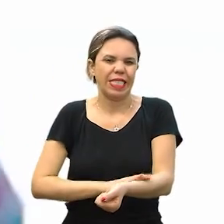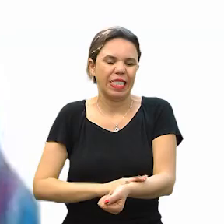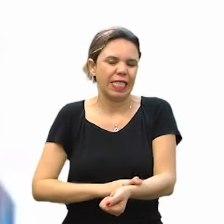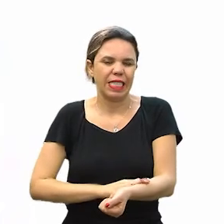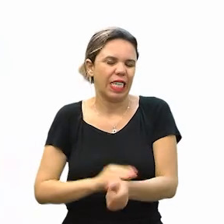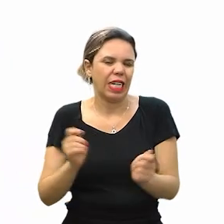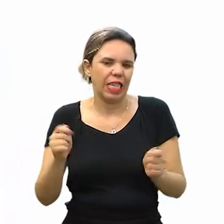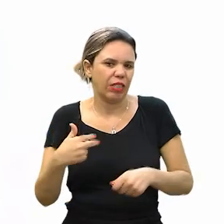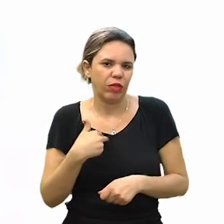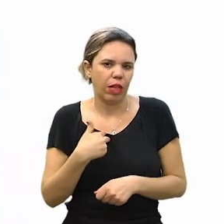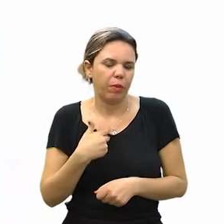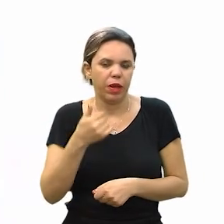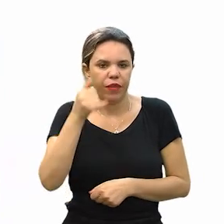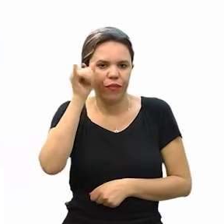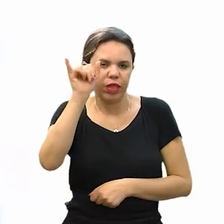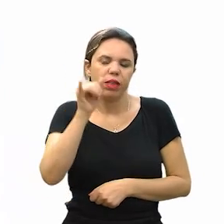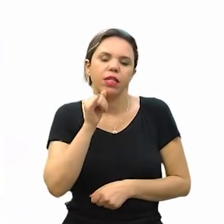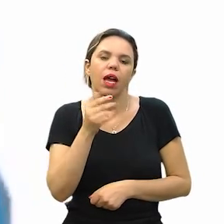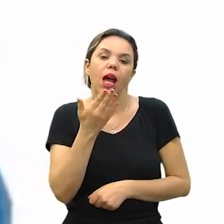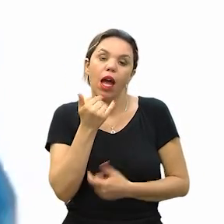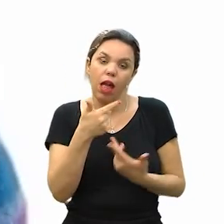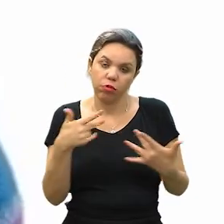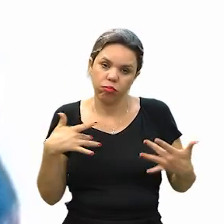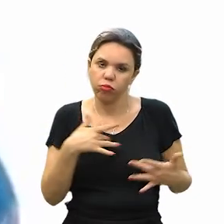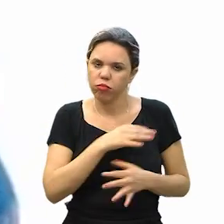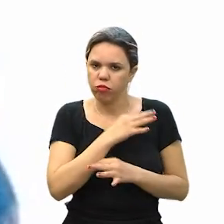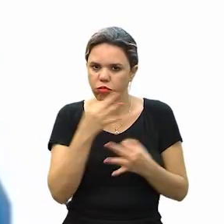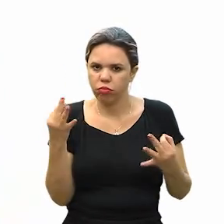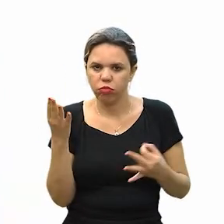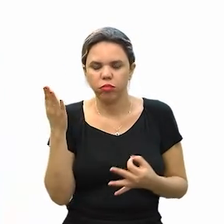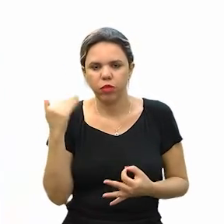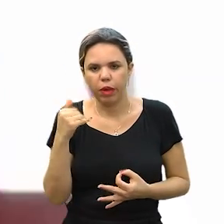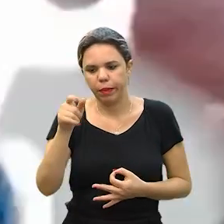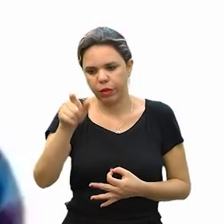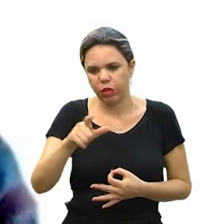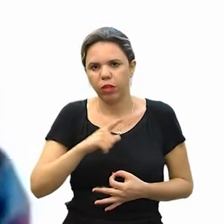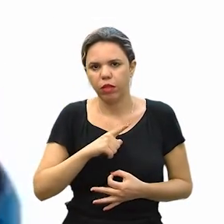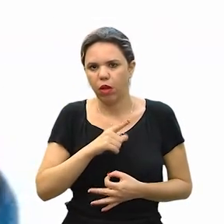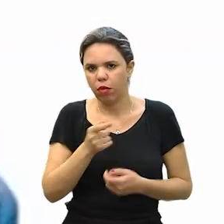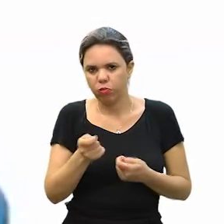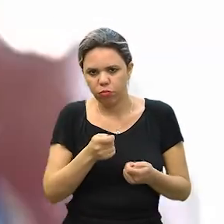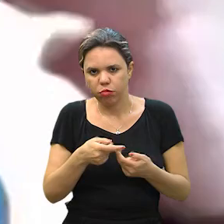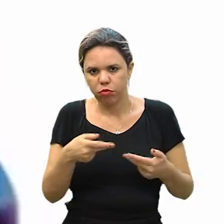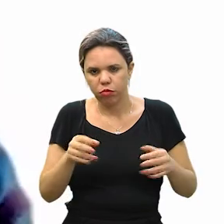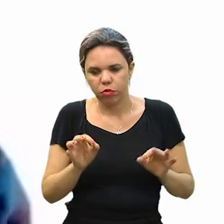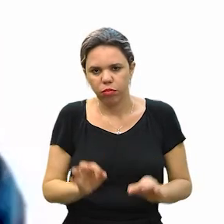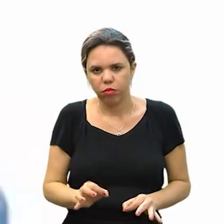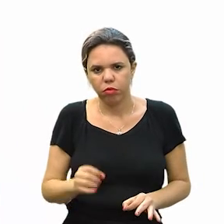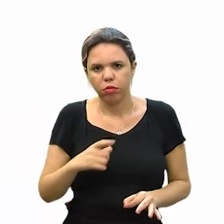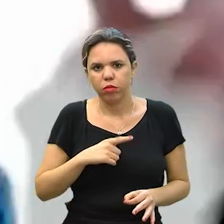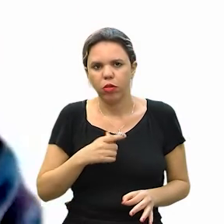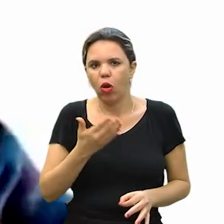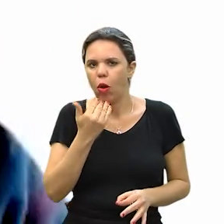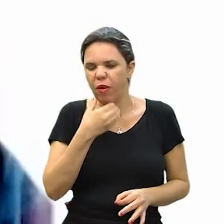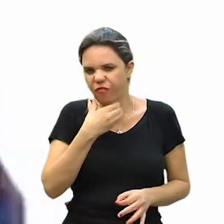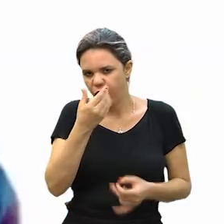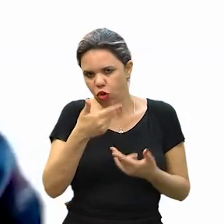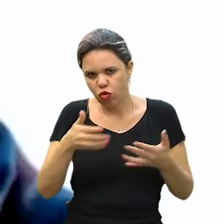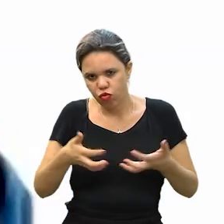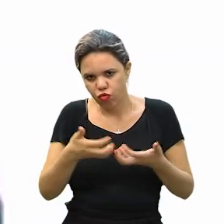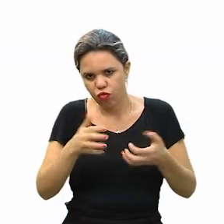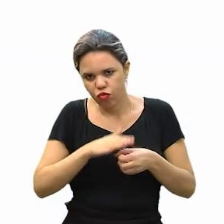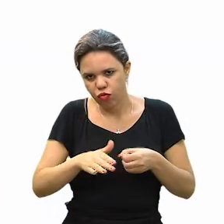estresse, o que nem sempre é possível, né? Mas, por exemplo, alimentação saudável. A gente sabe que se o indivíduo tem uma dieta balanceada, se ele come